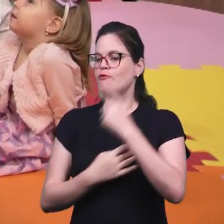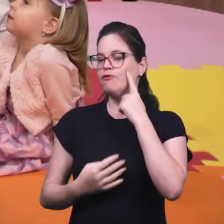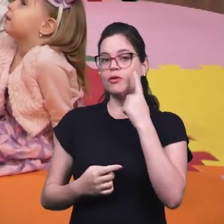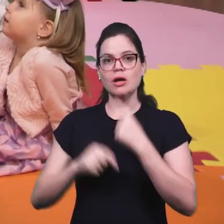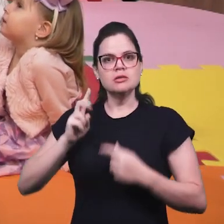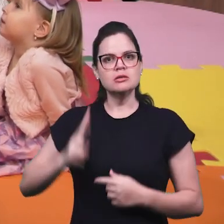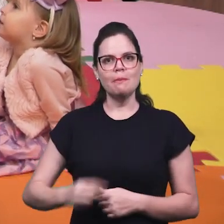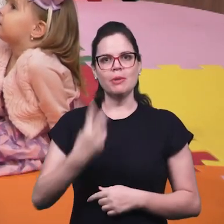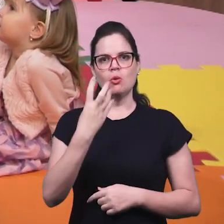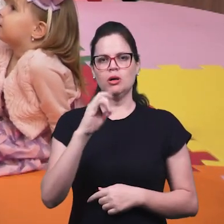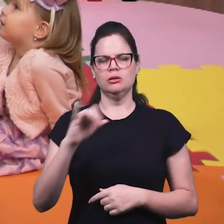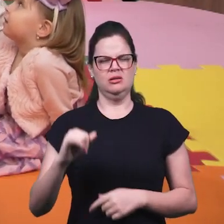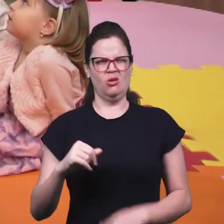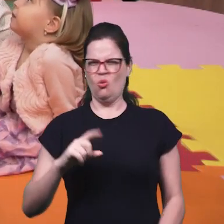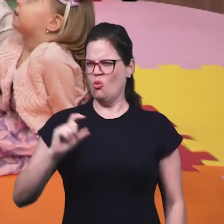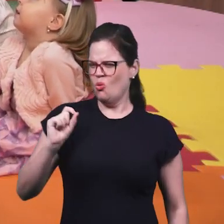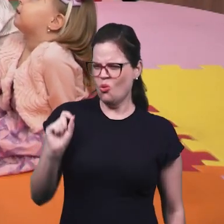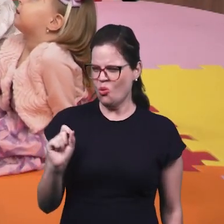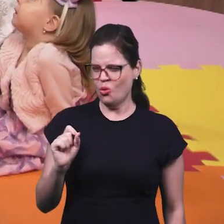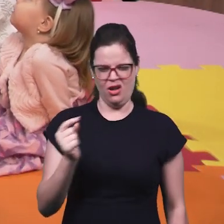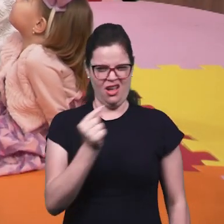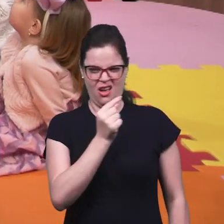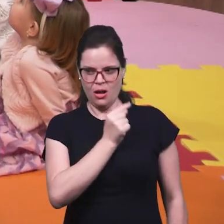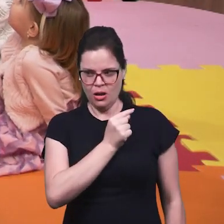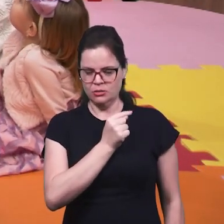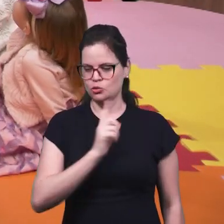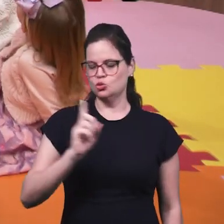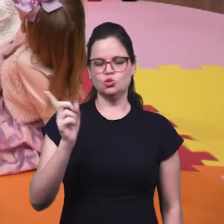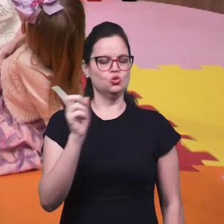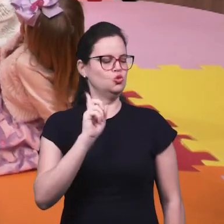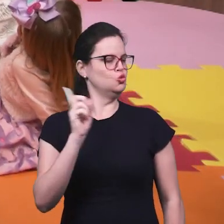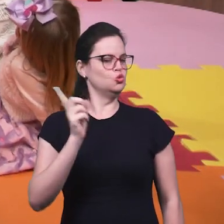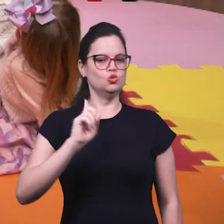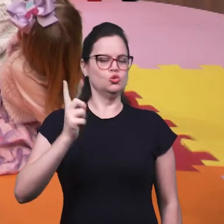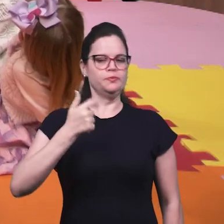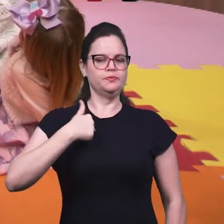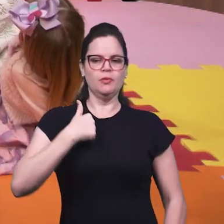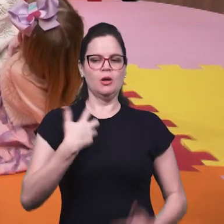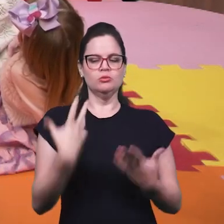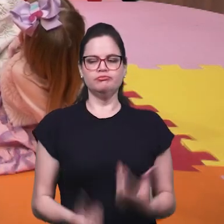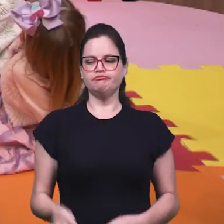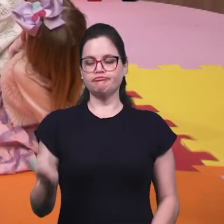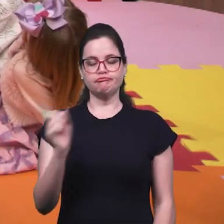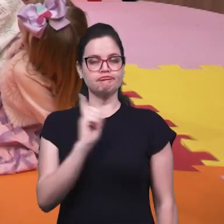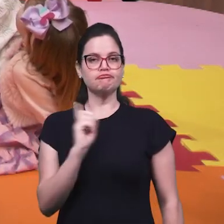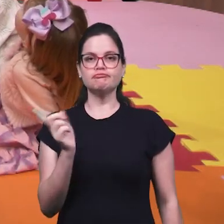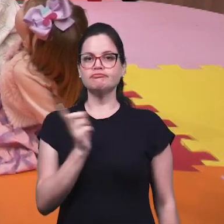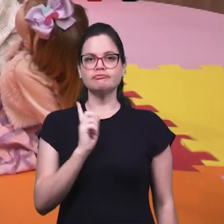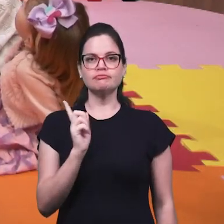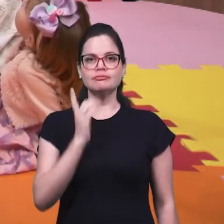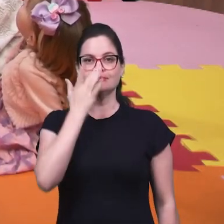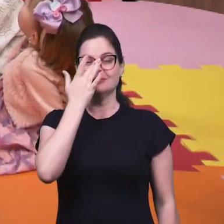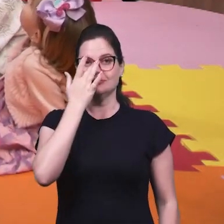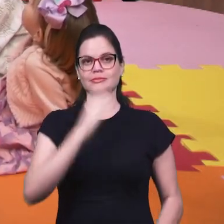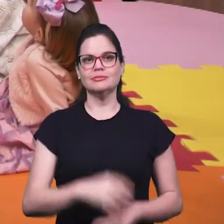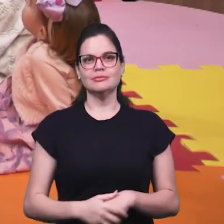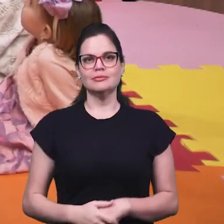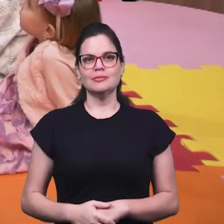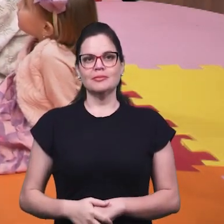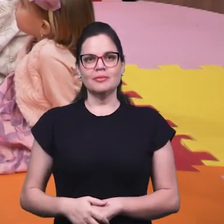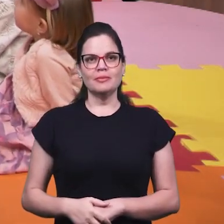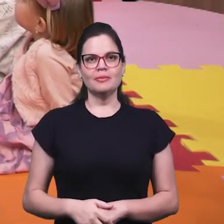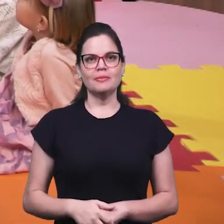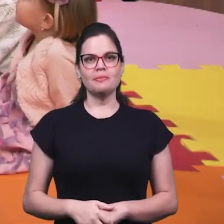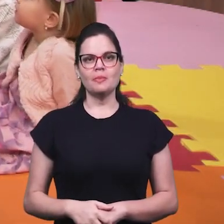E Davi falou assim: não, quem é esse homem para afrontar o exército? Aí,